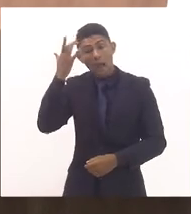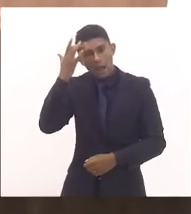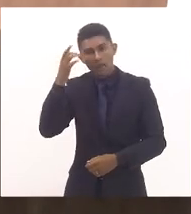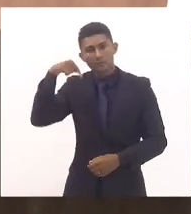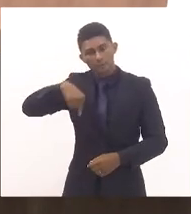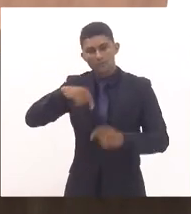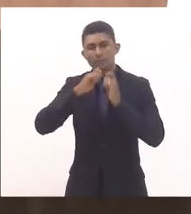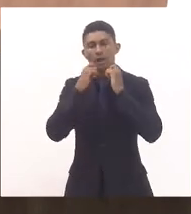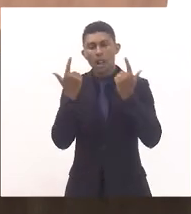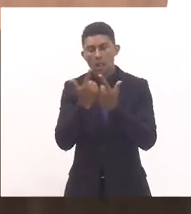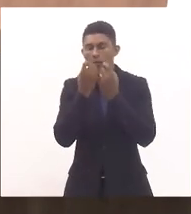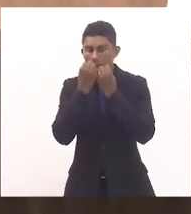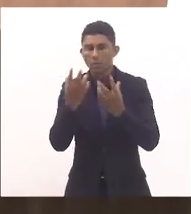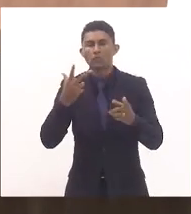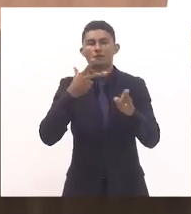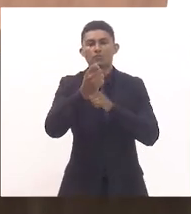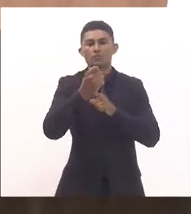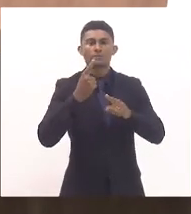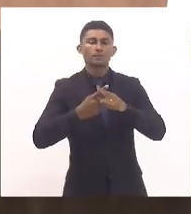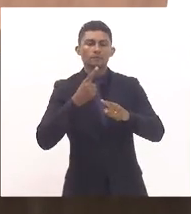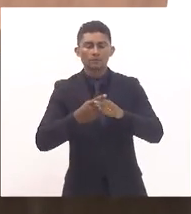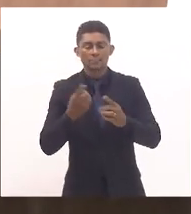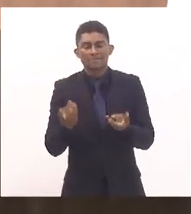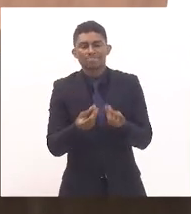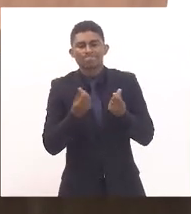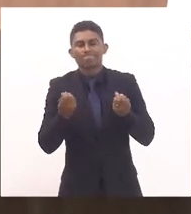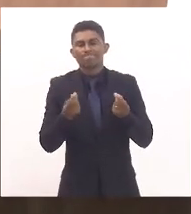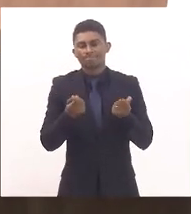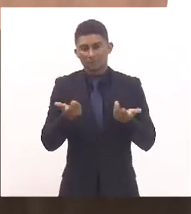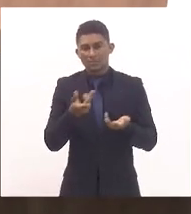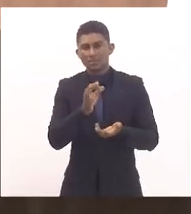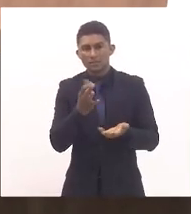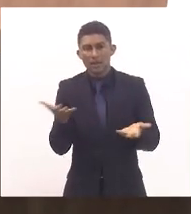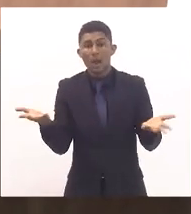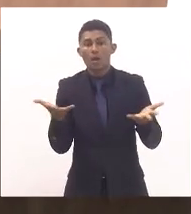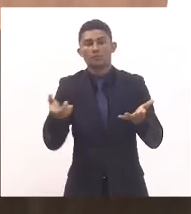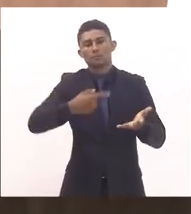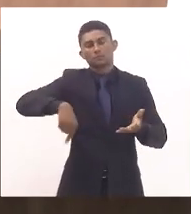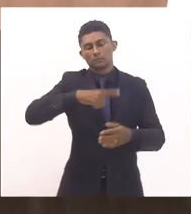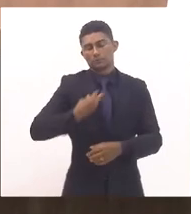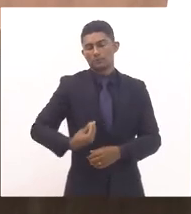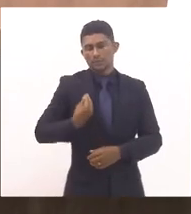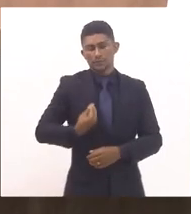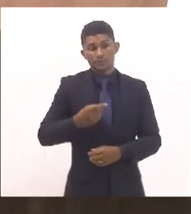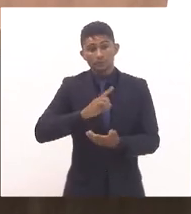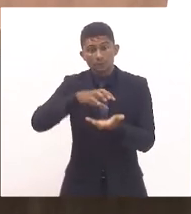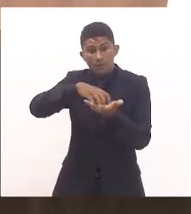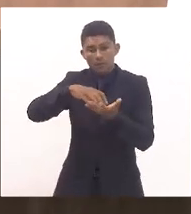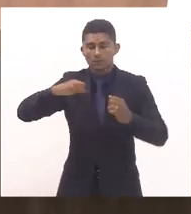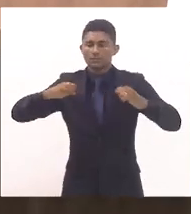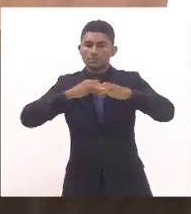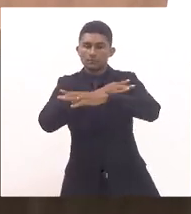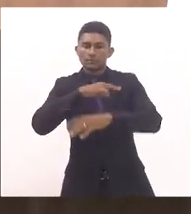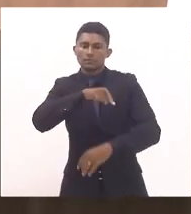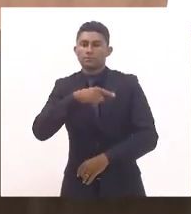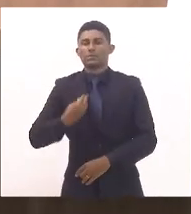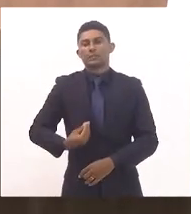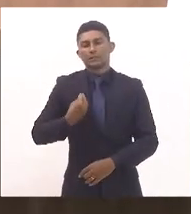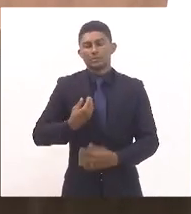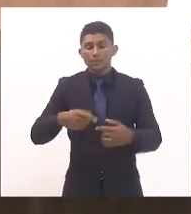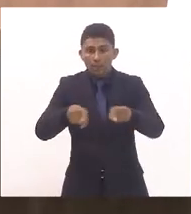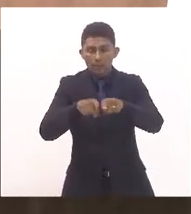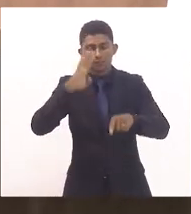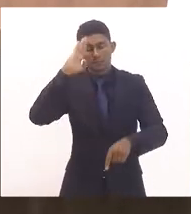do Parlamento, por conta da sua sensibilidade com o momento catastrófico que o centro da cidade vive, mas,